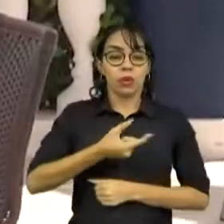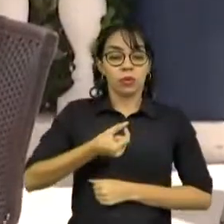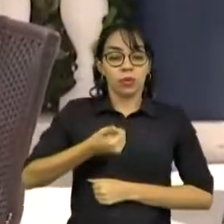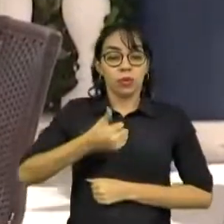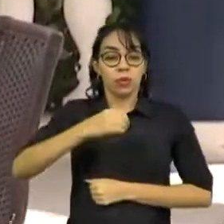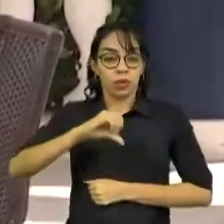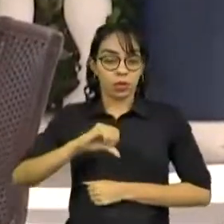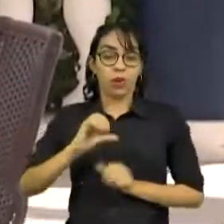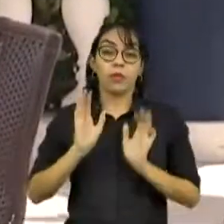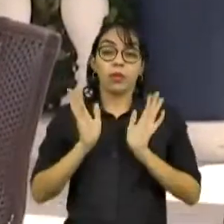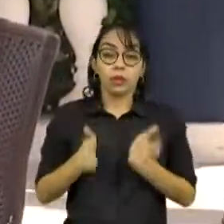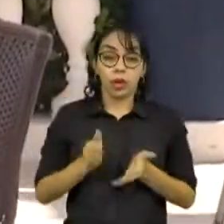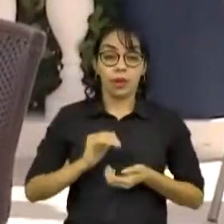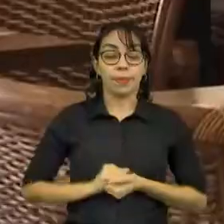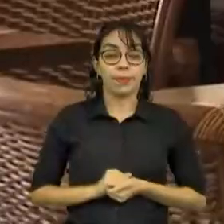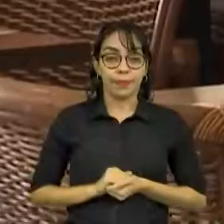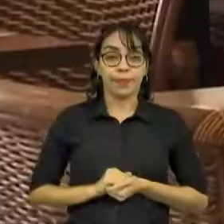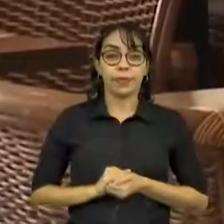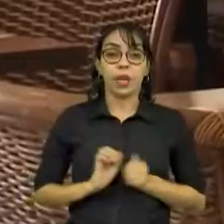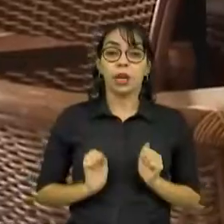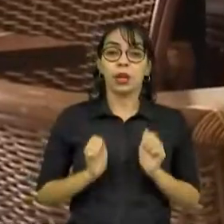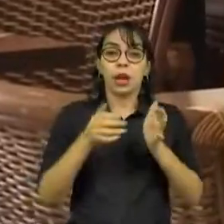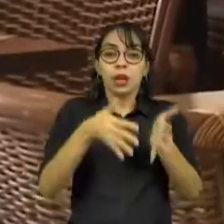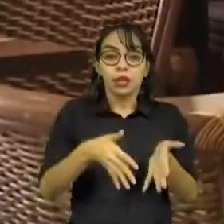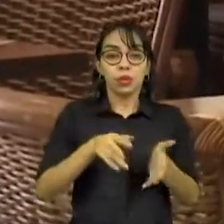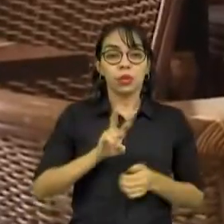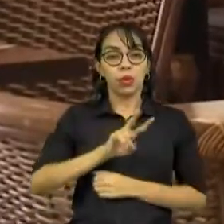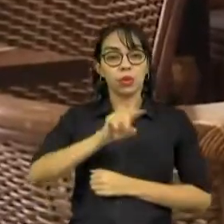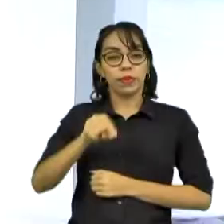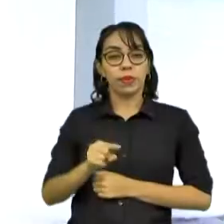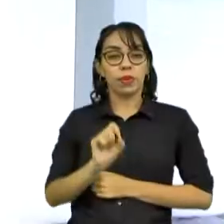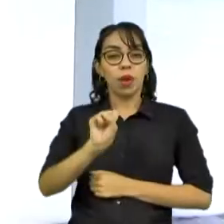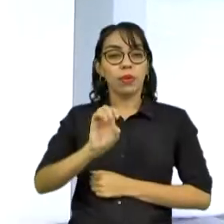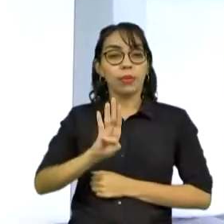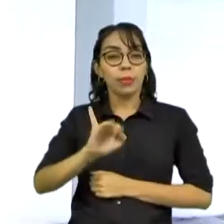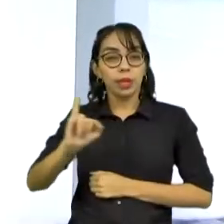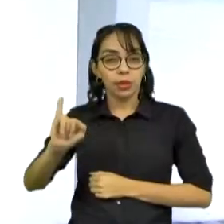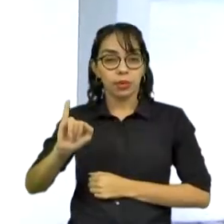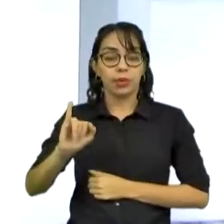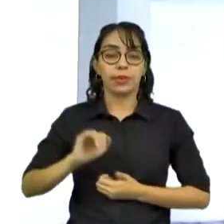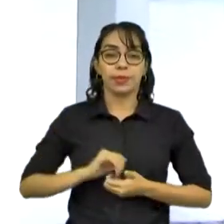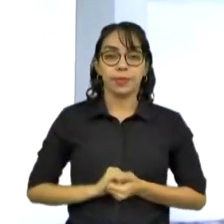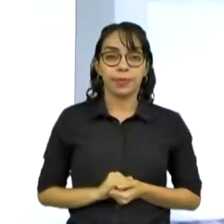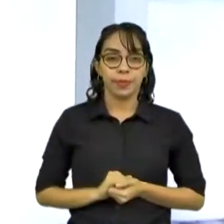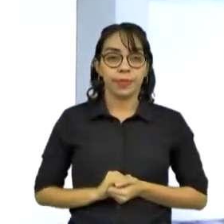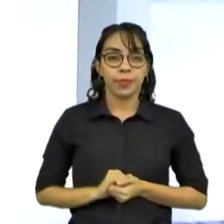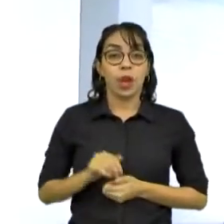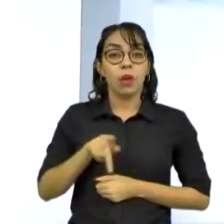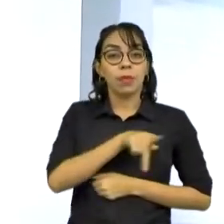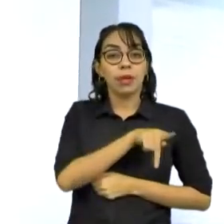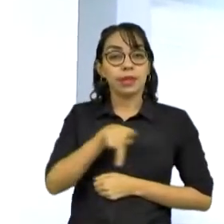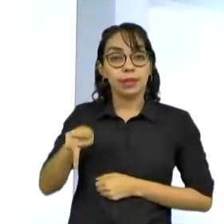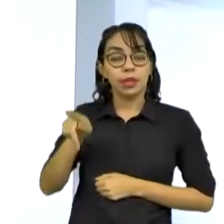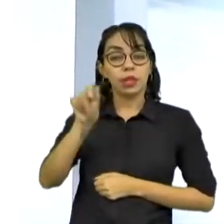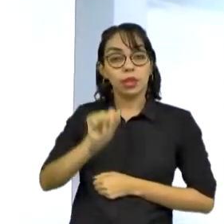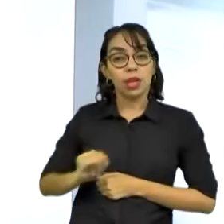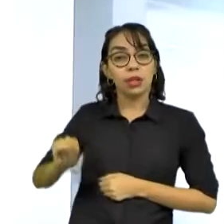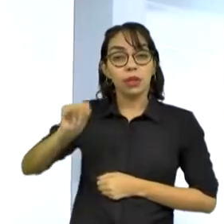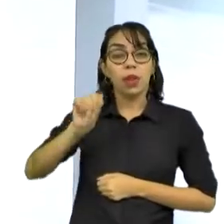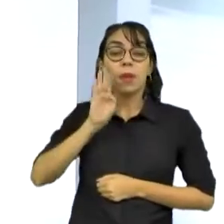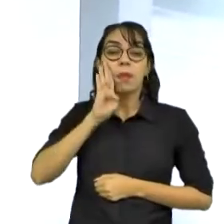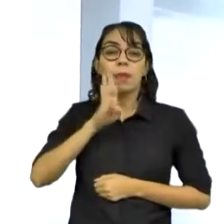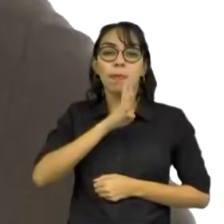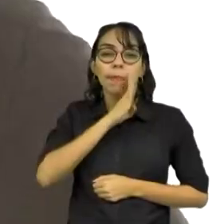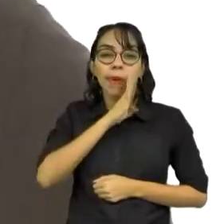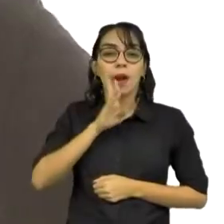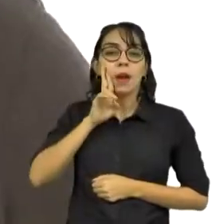injetou 2,8 bilhões na economia cearense. O presidente da Associação Brasileira de Bares e Restaurantes no Ceará,